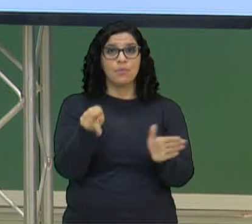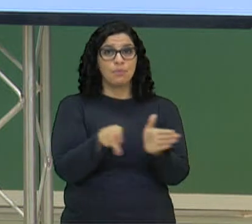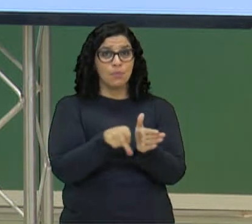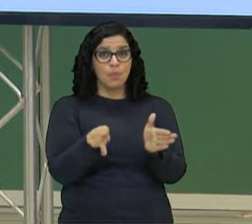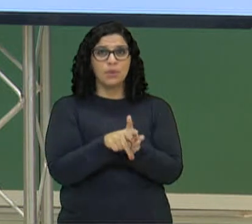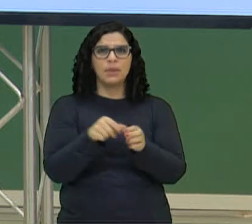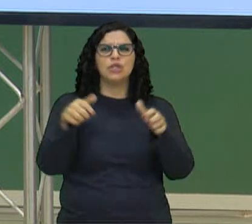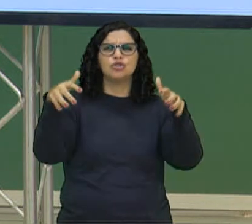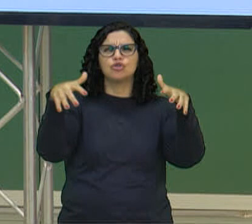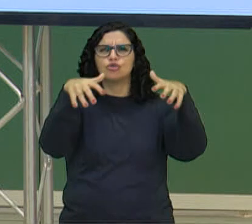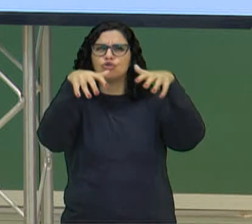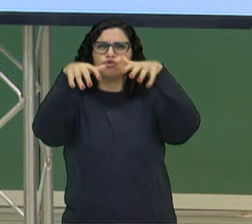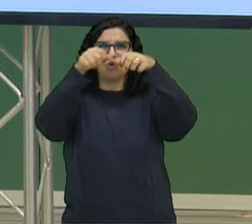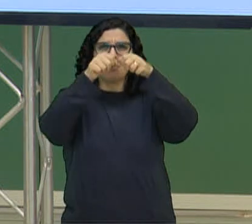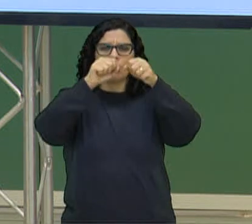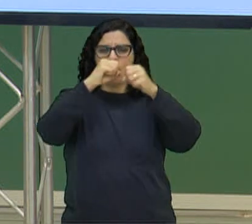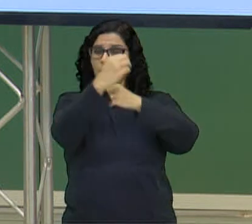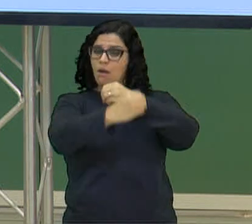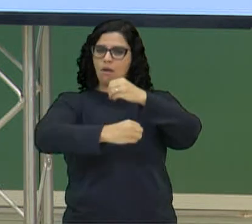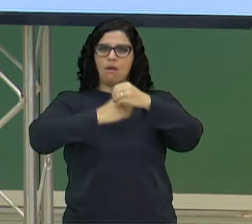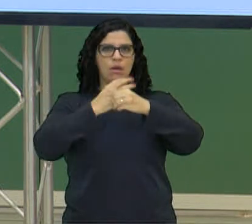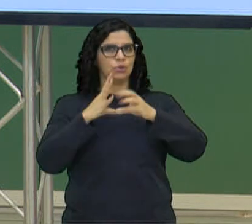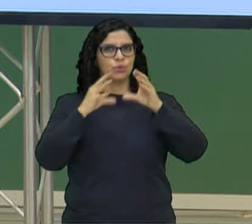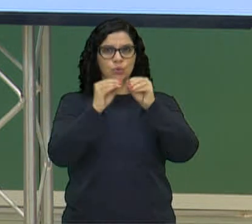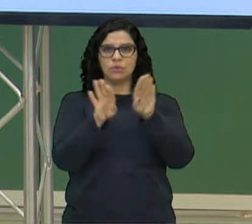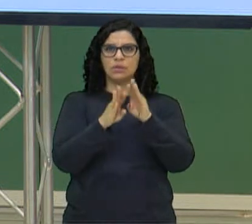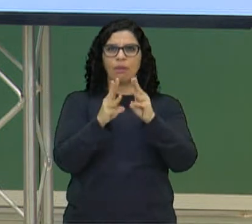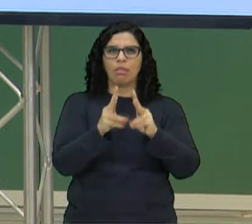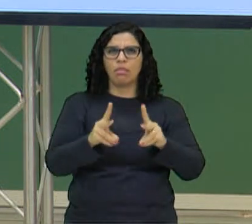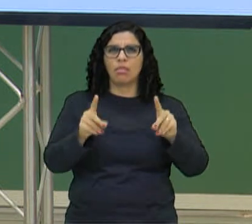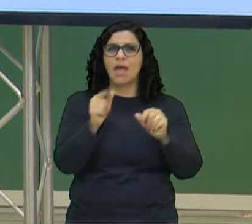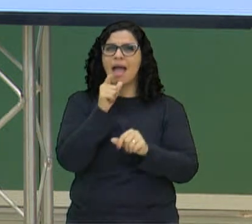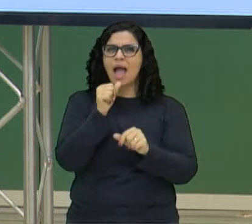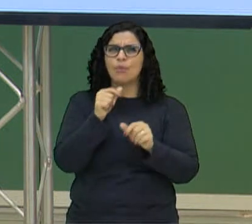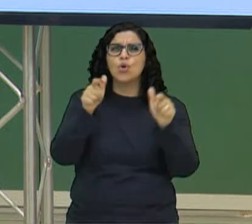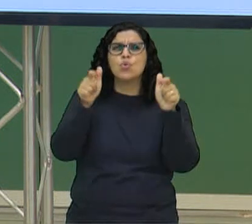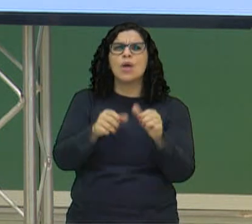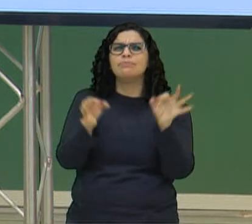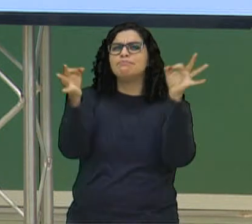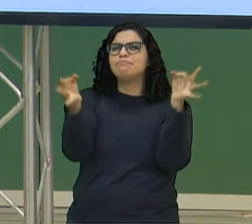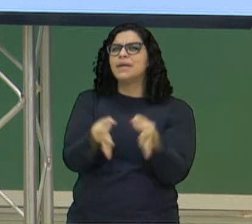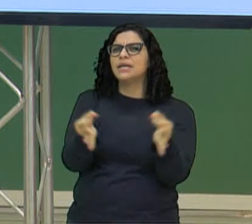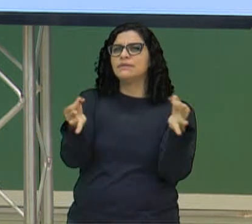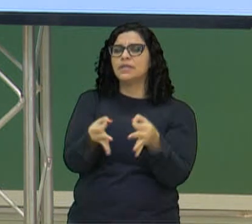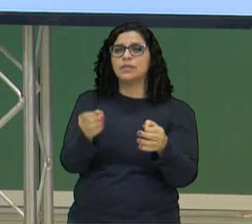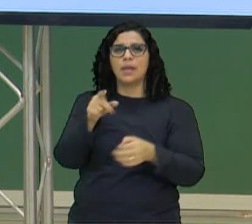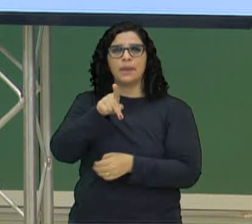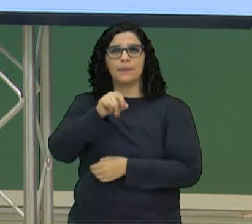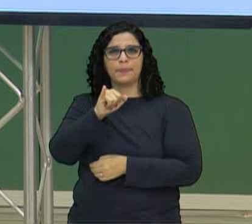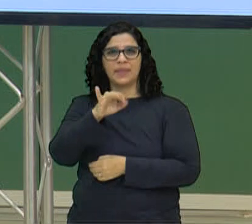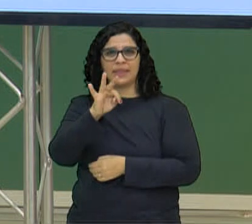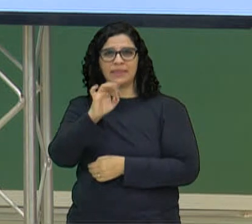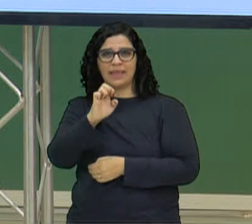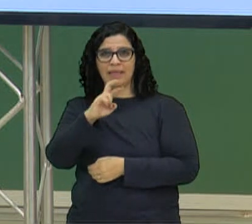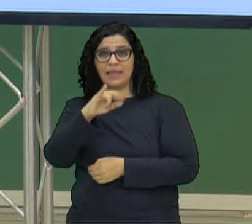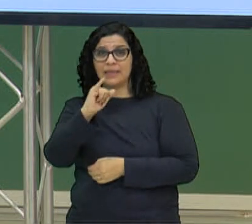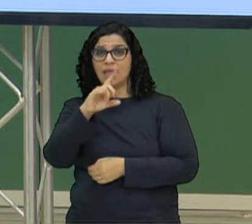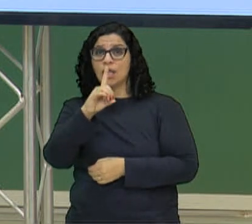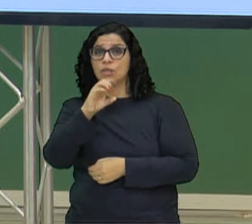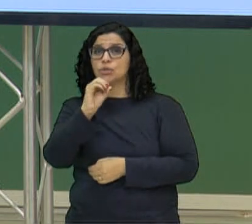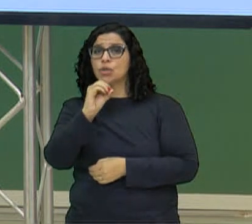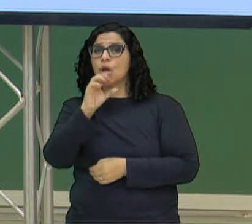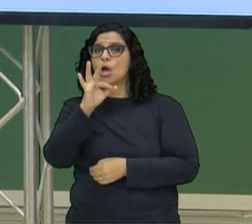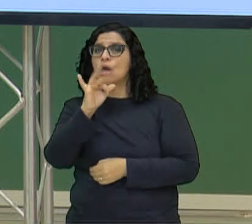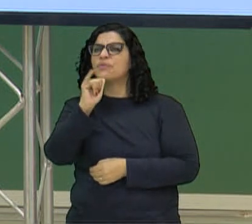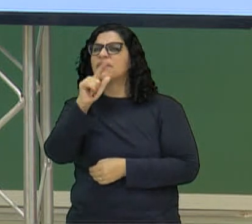seja sombreada a maior parte do ano, junto com a umidade da cachoeira, ambiente perfeito para pteridófitas. Por que a umidade é um